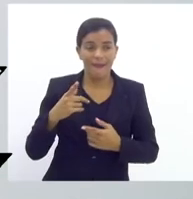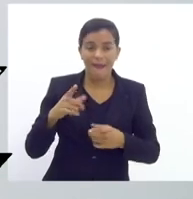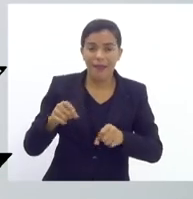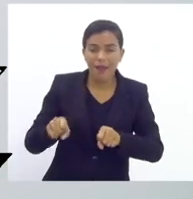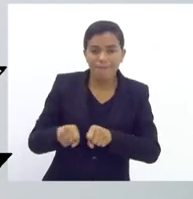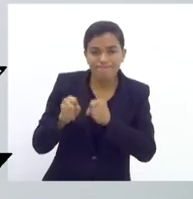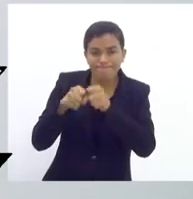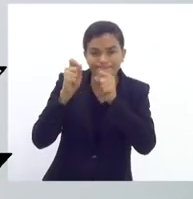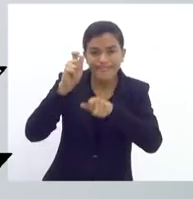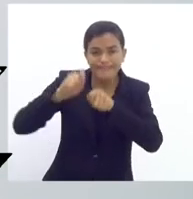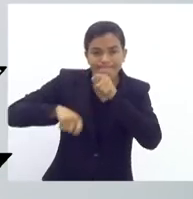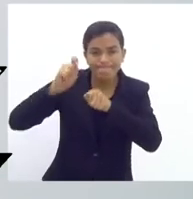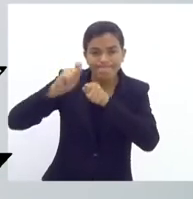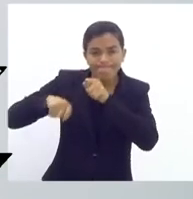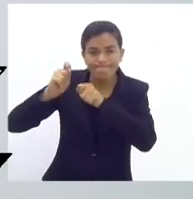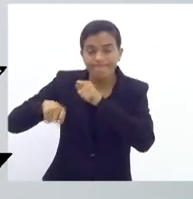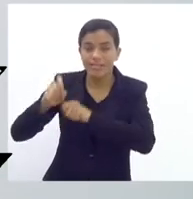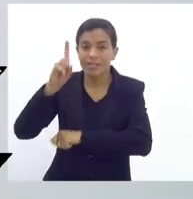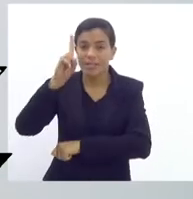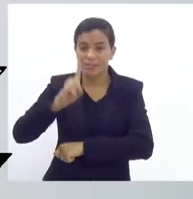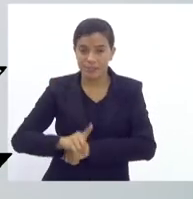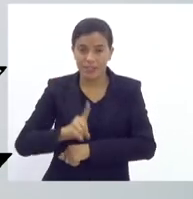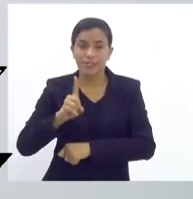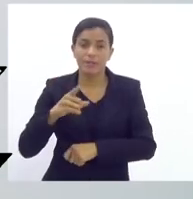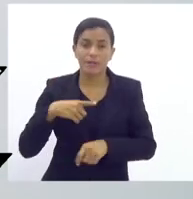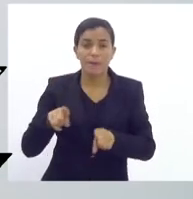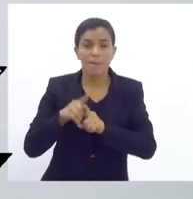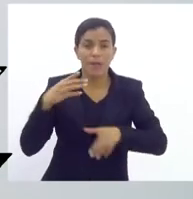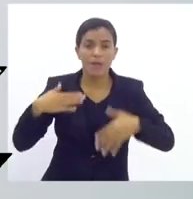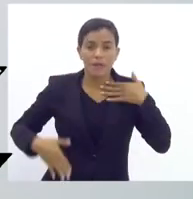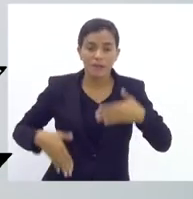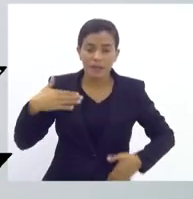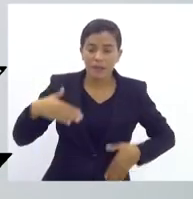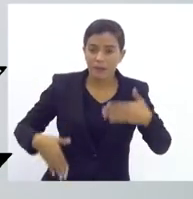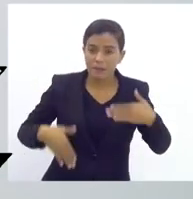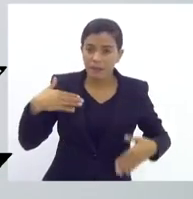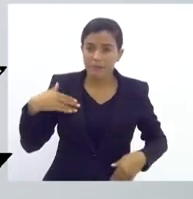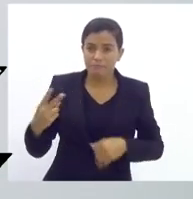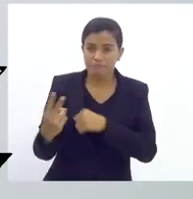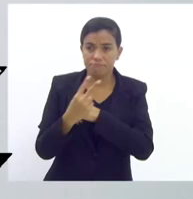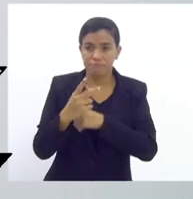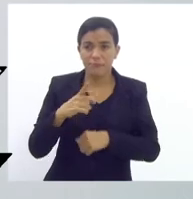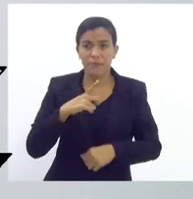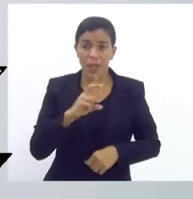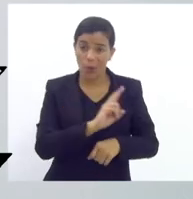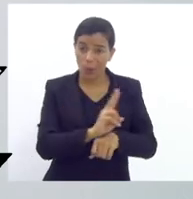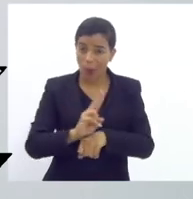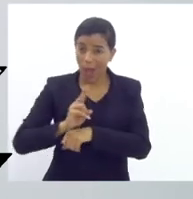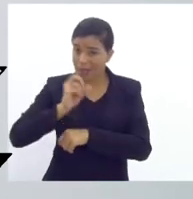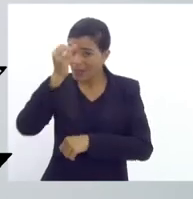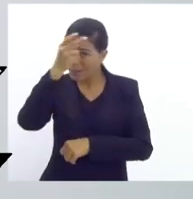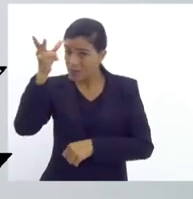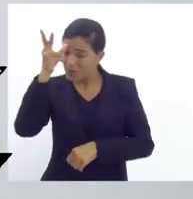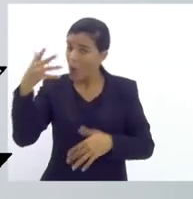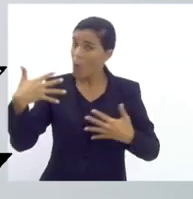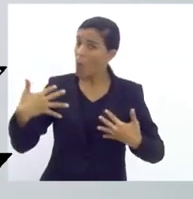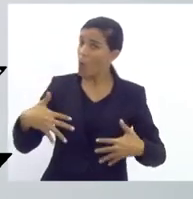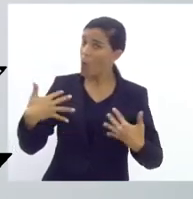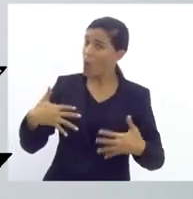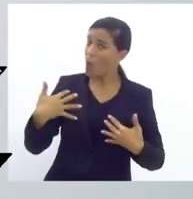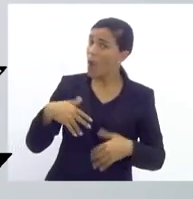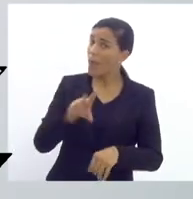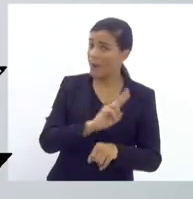violação né É muitas vezes a integridade física porque a gente tem uma guarda municipal que é uma guarda